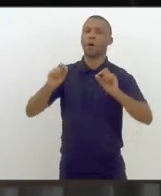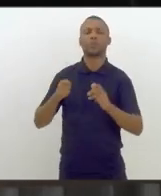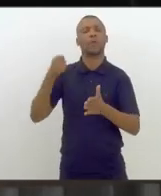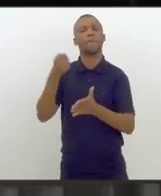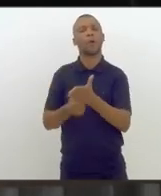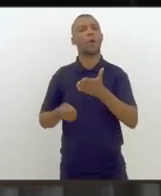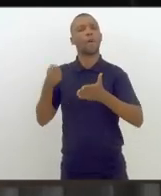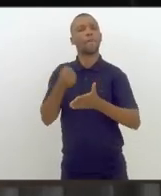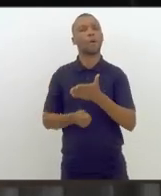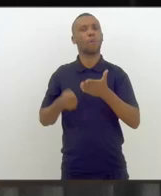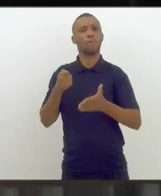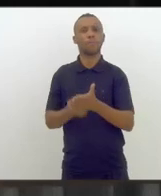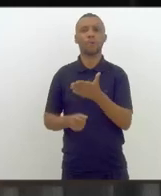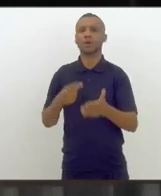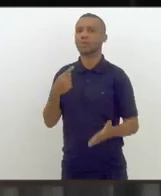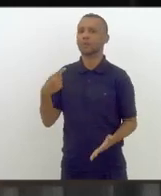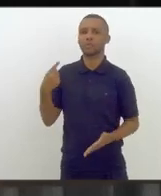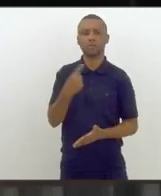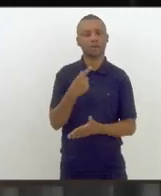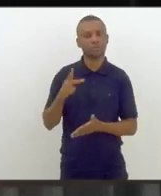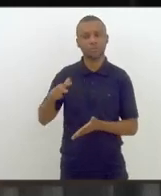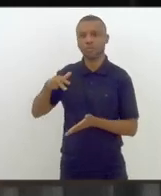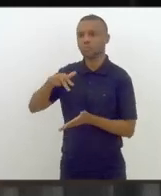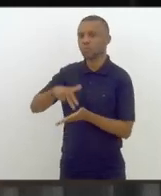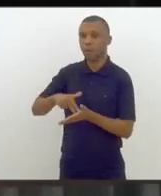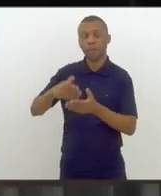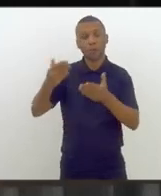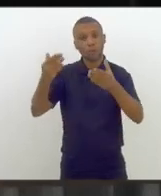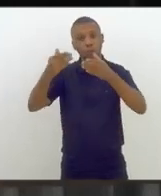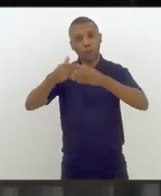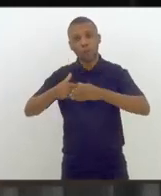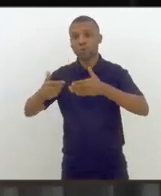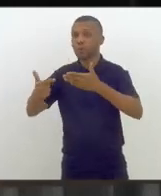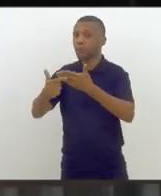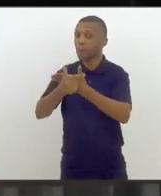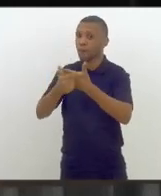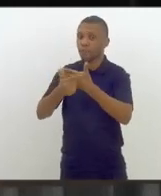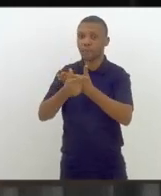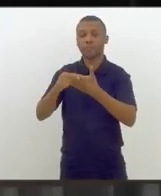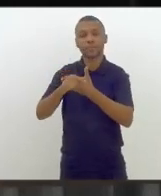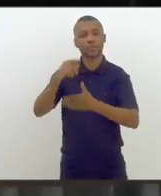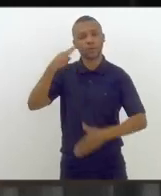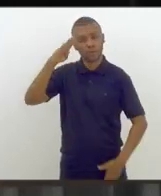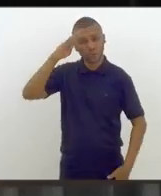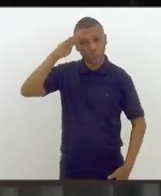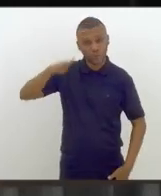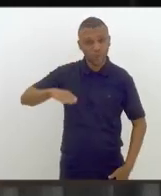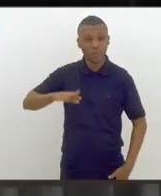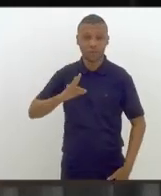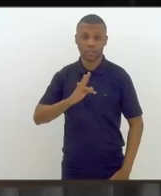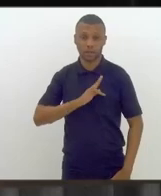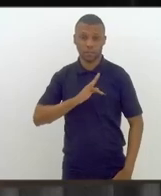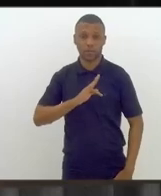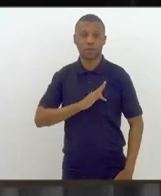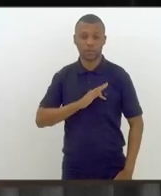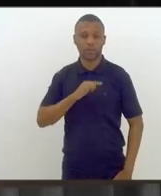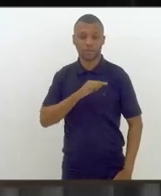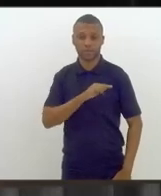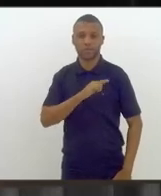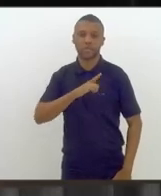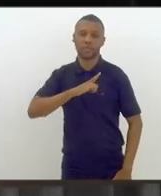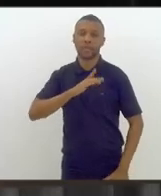aqui pela continuidade do concurso público para o cargo de soldado da Polícia Militar, que